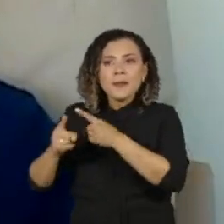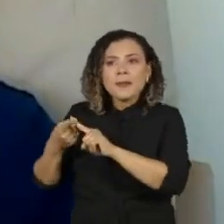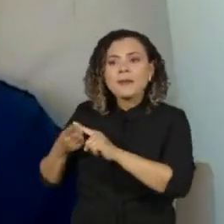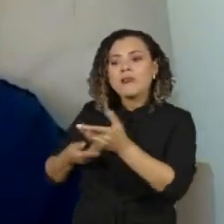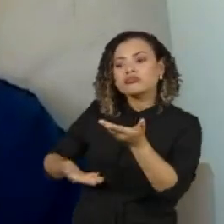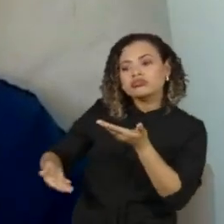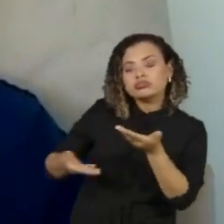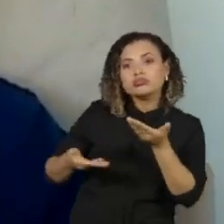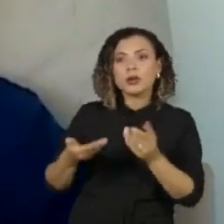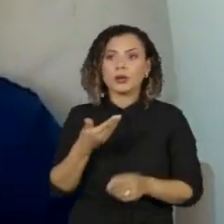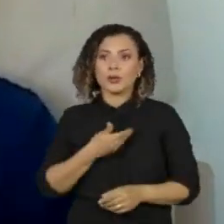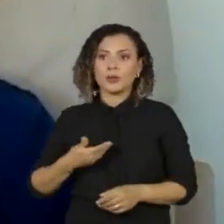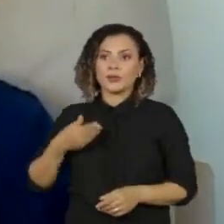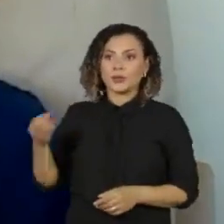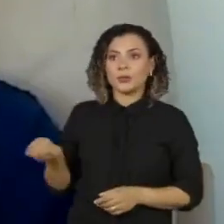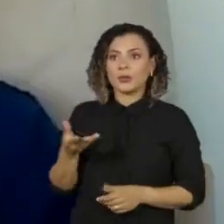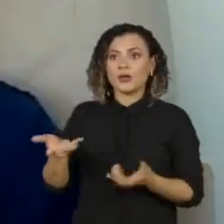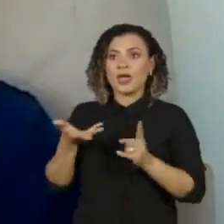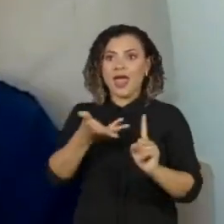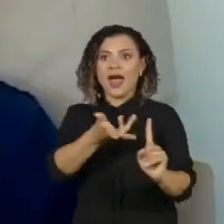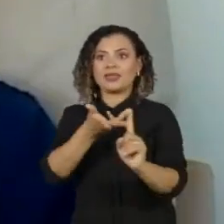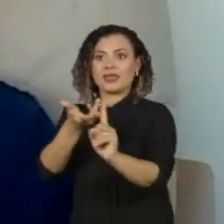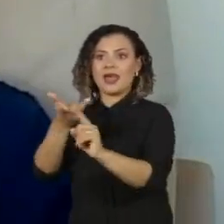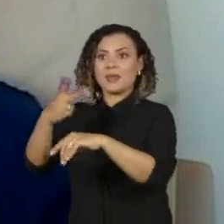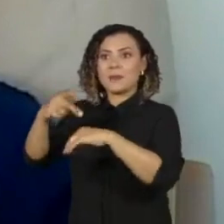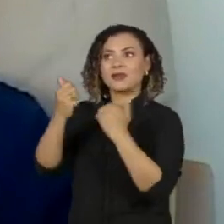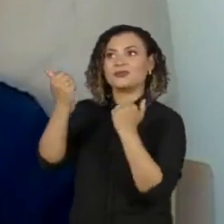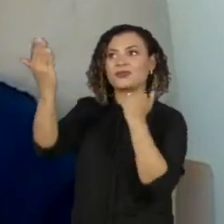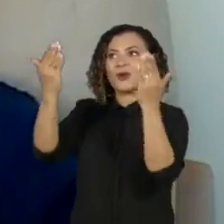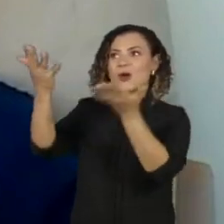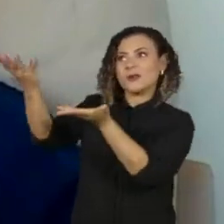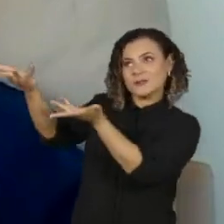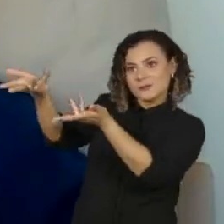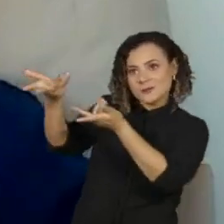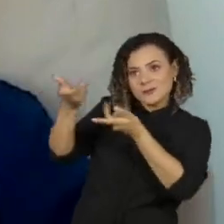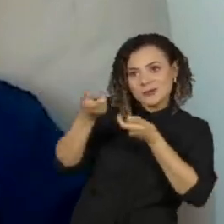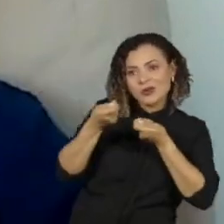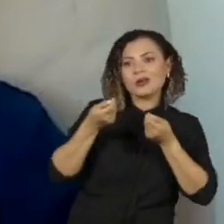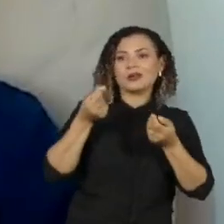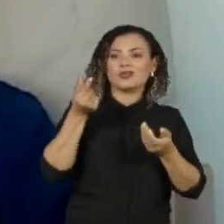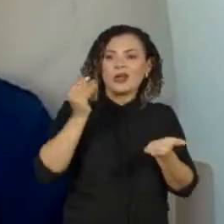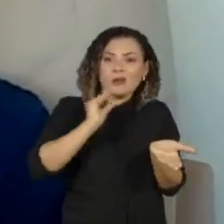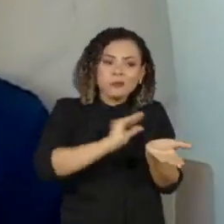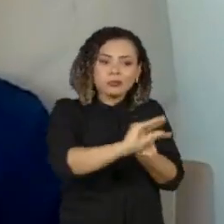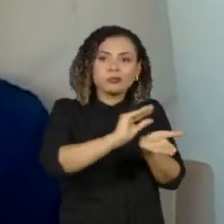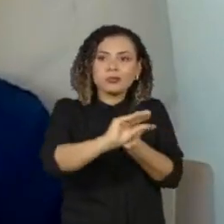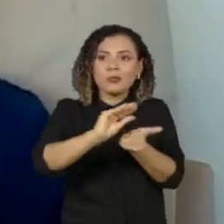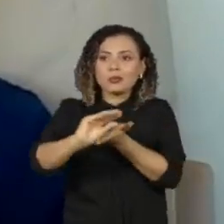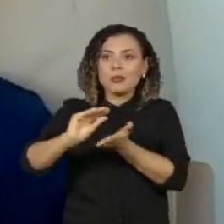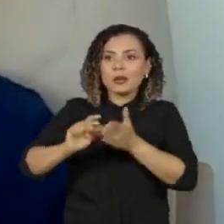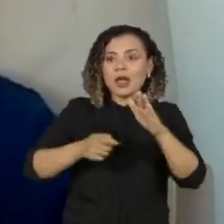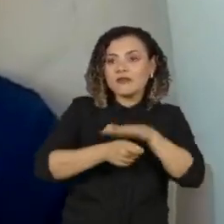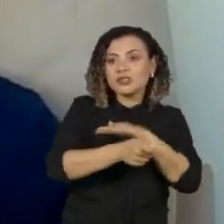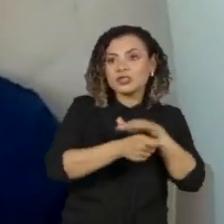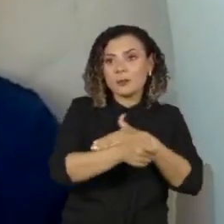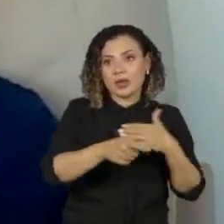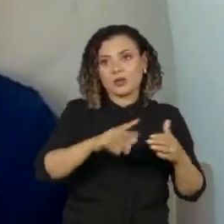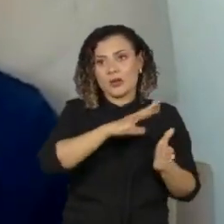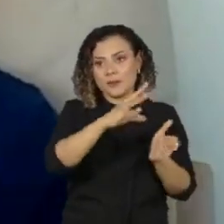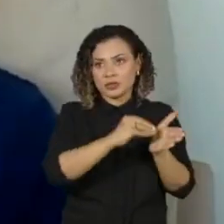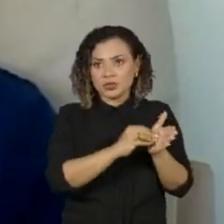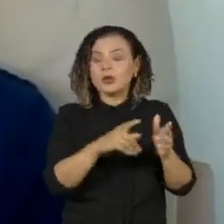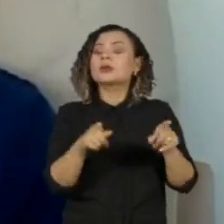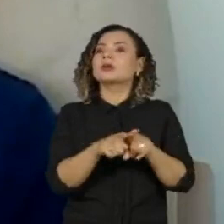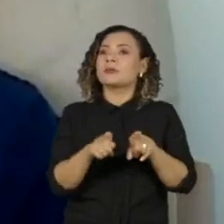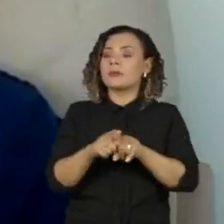novo governo para atrair mais investimentos para o Fundo Amazônia e também um conjunto de outras